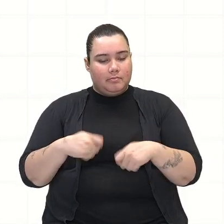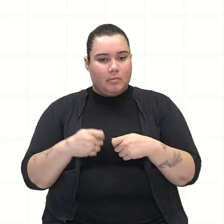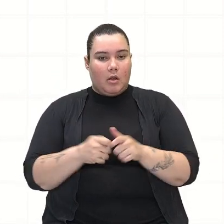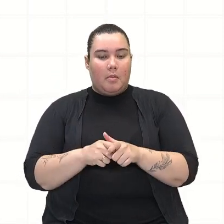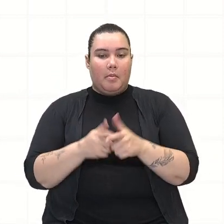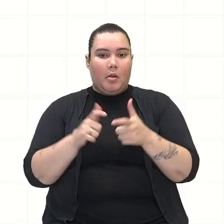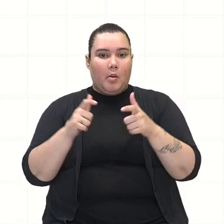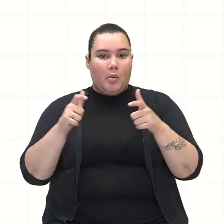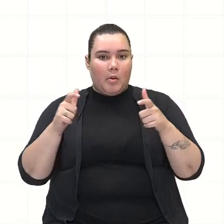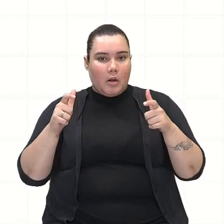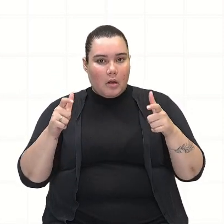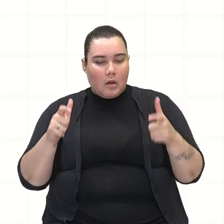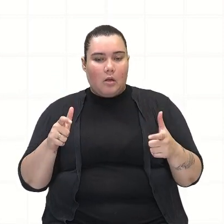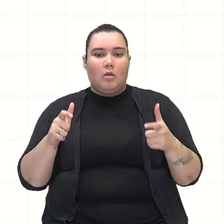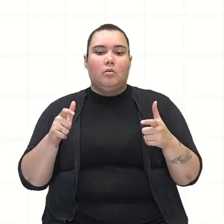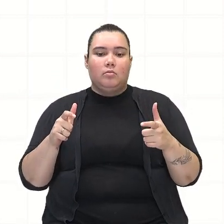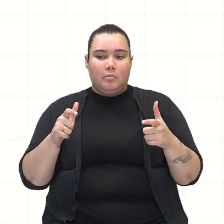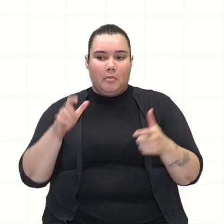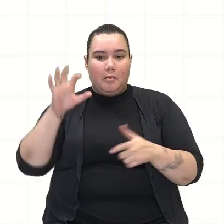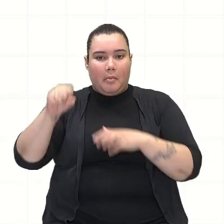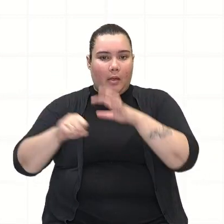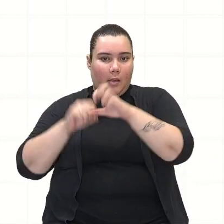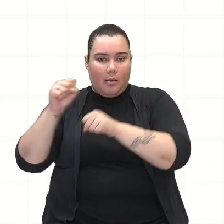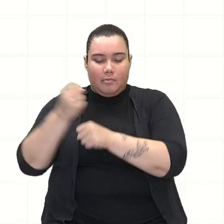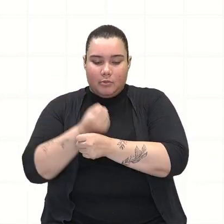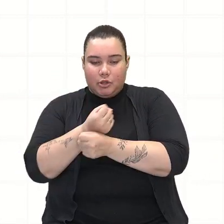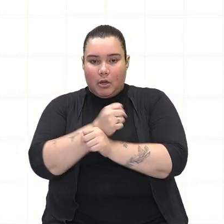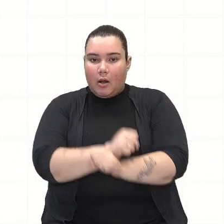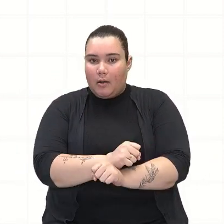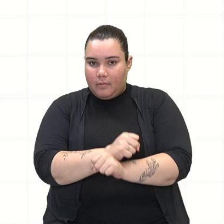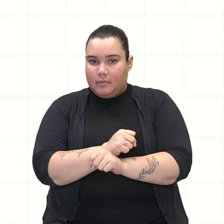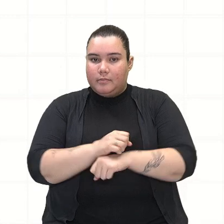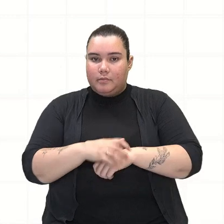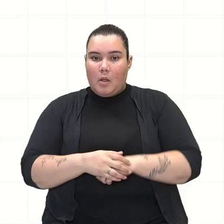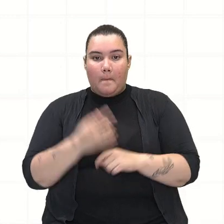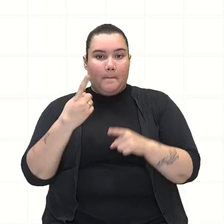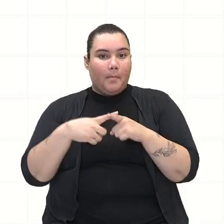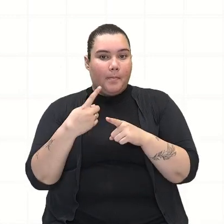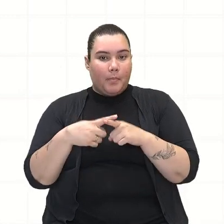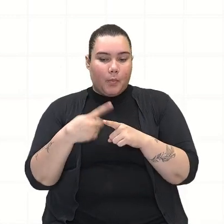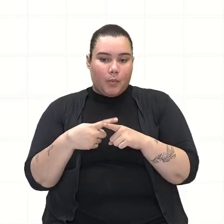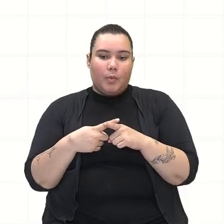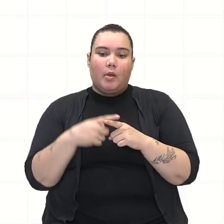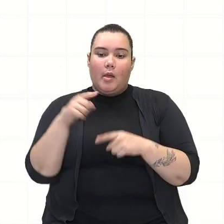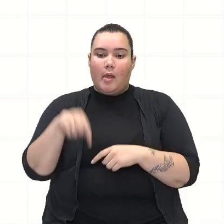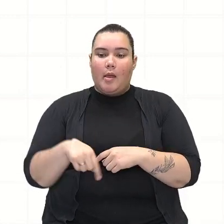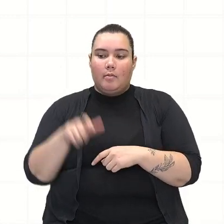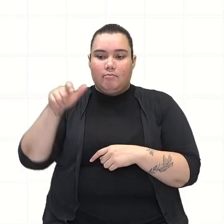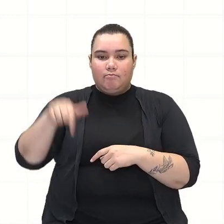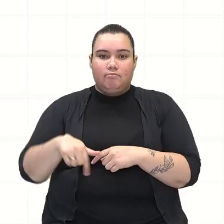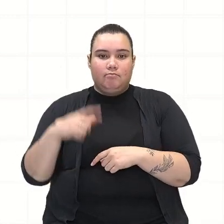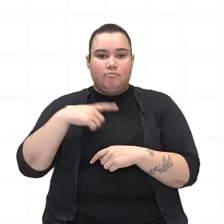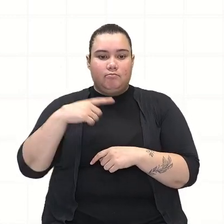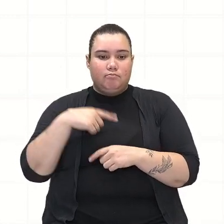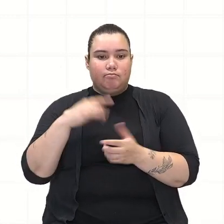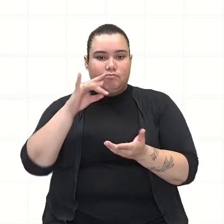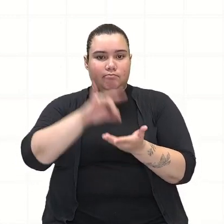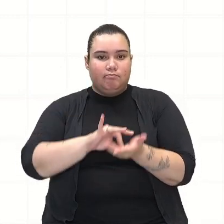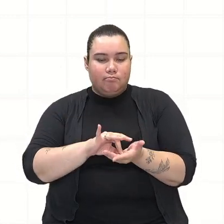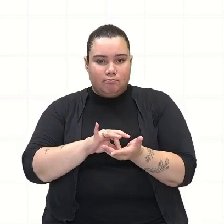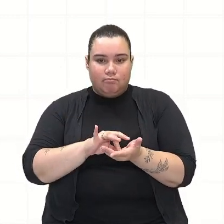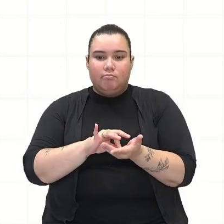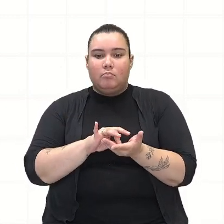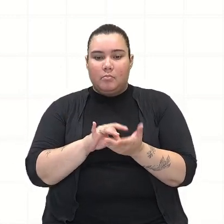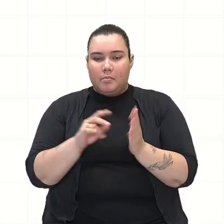mais mão de obra escravizada, porque essa mão de obra vai ser a força motriz